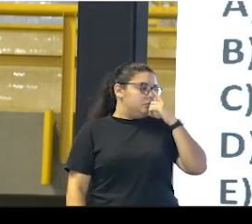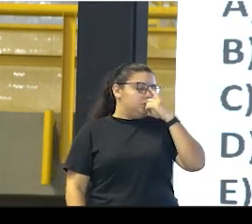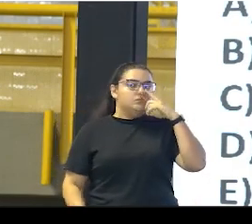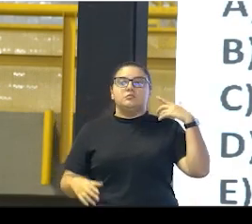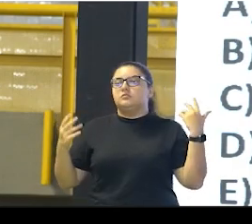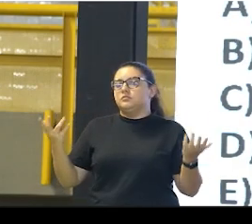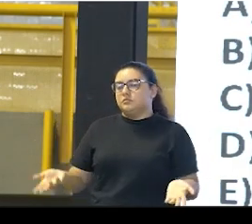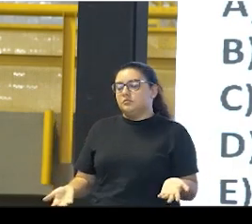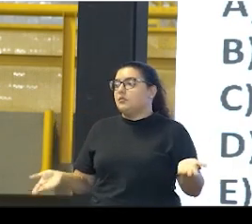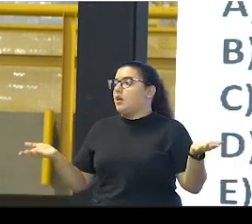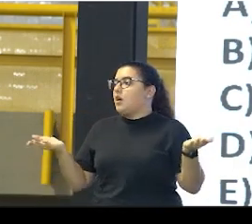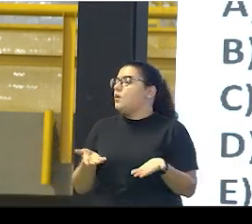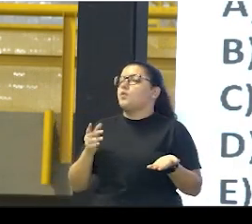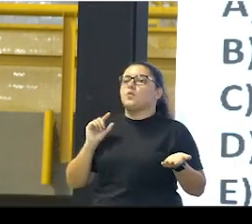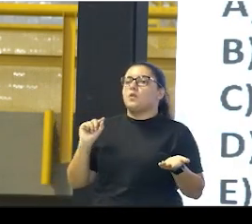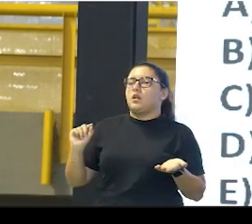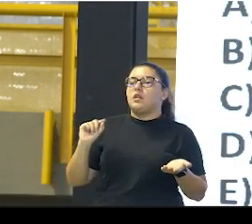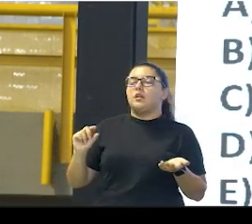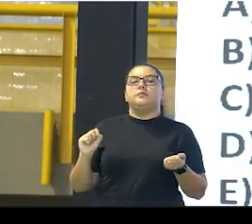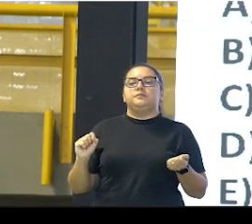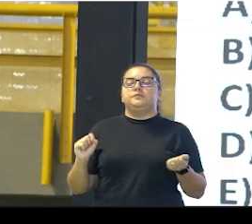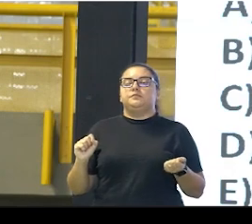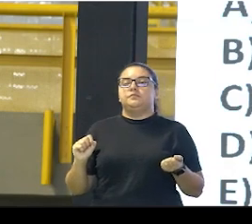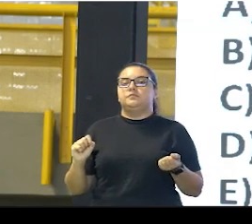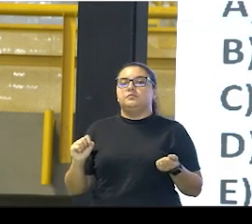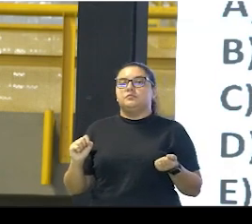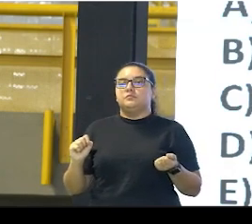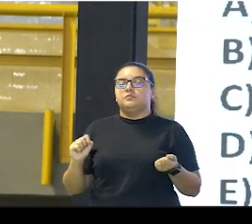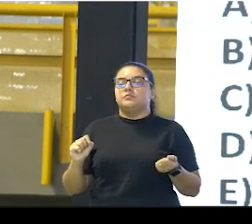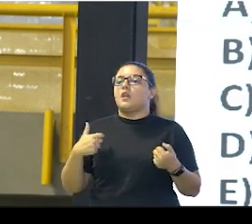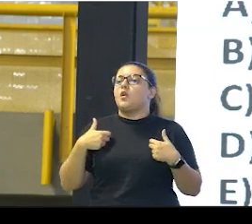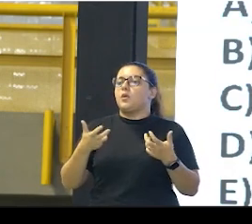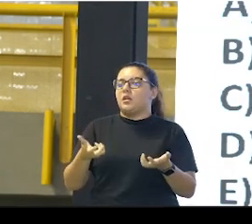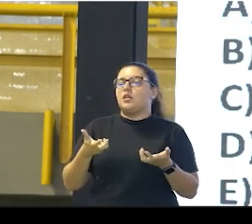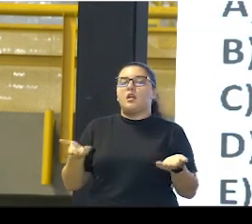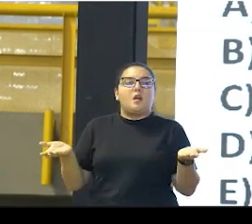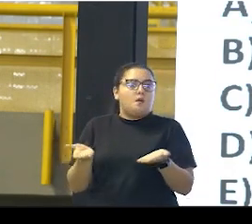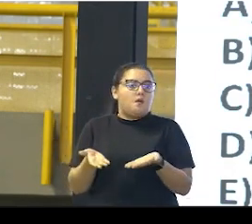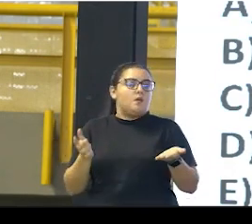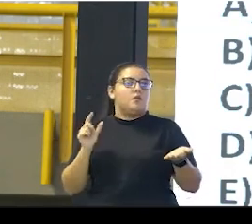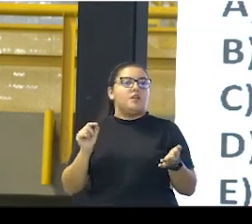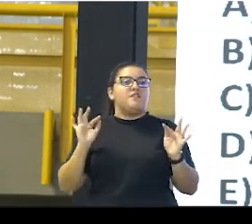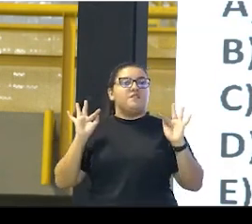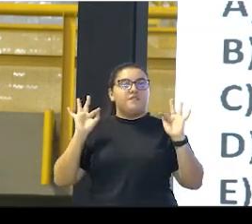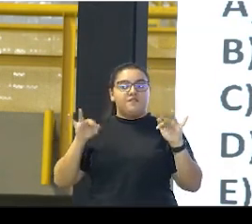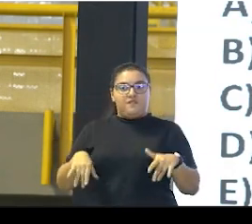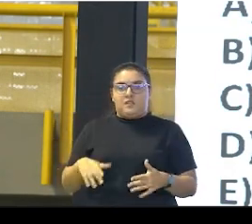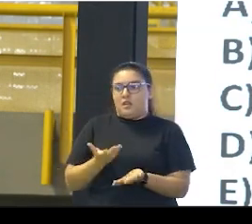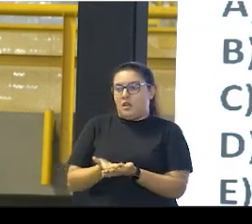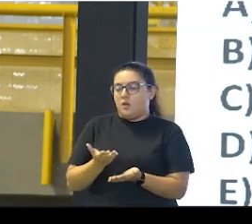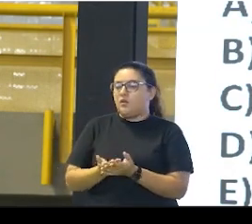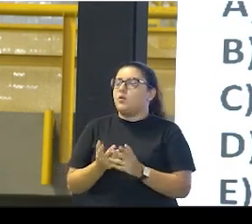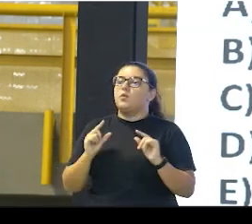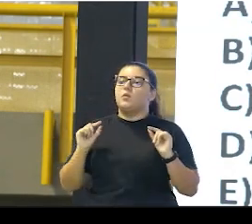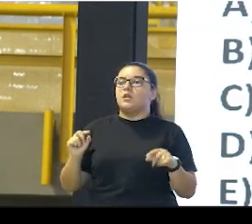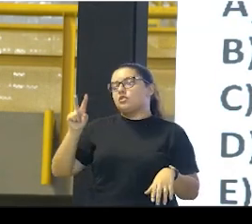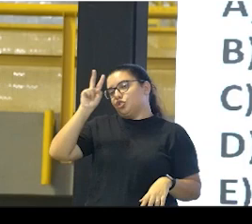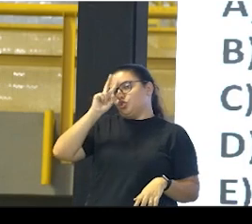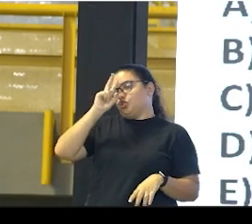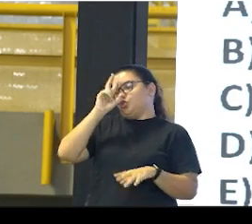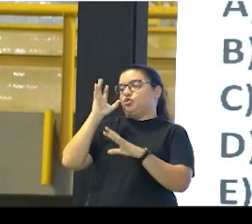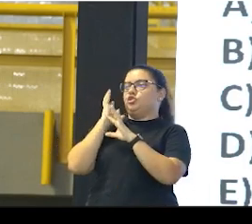de 5, é a metade. Então, sempre quando você fechar o triângulo retângulo, sempre